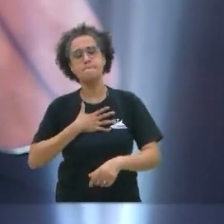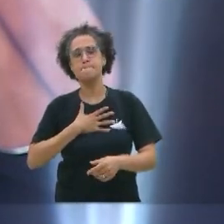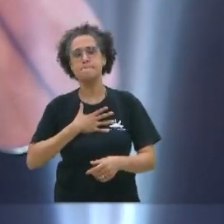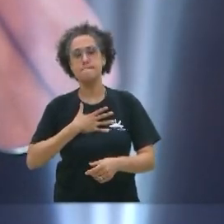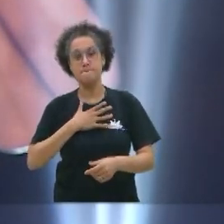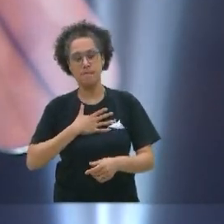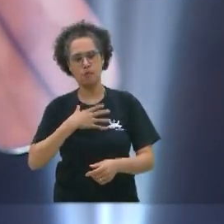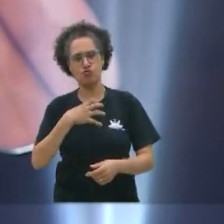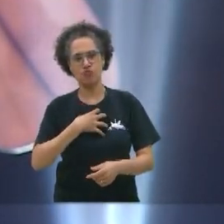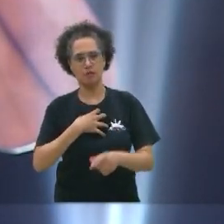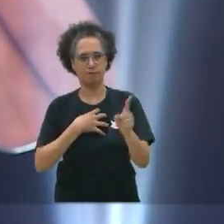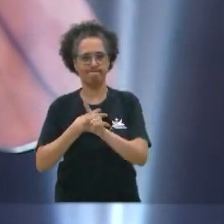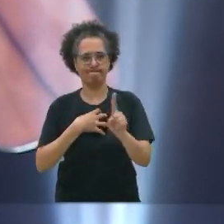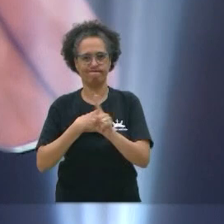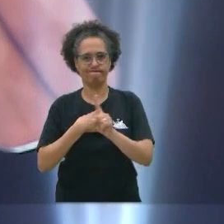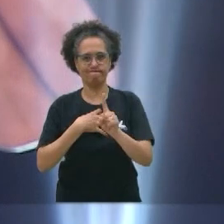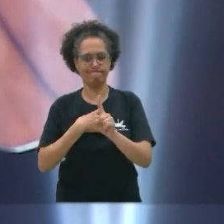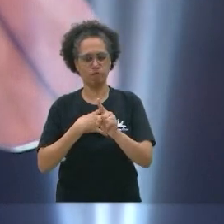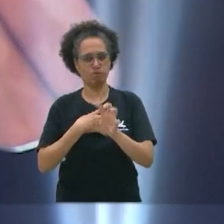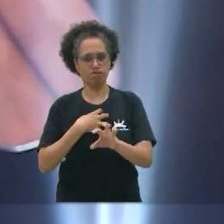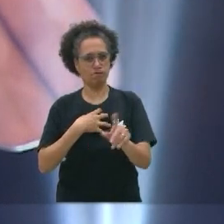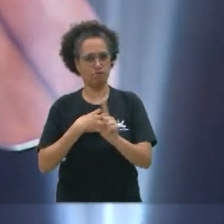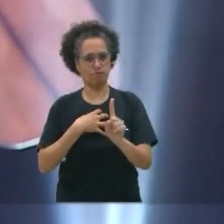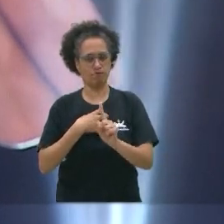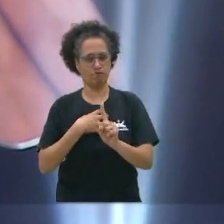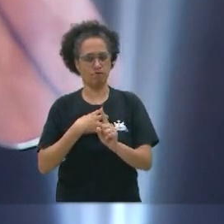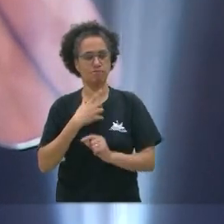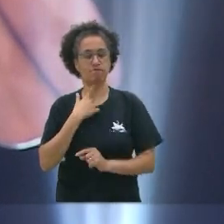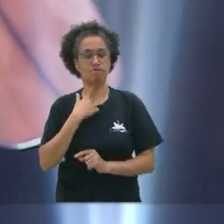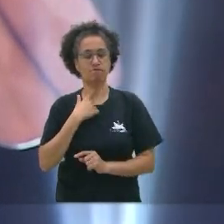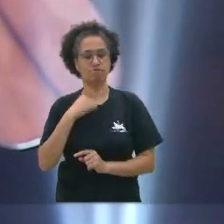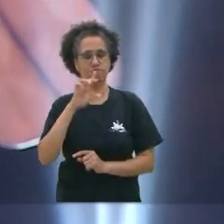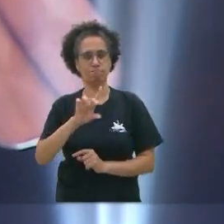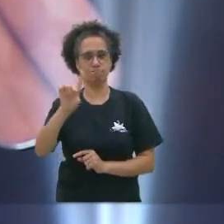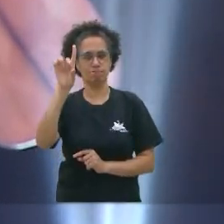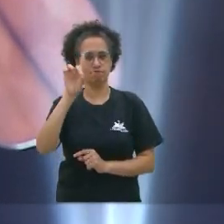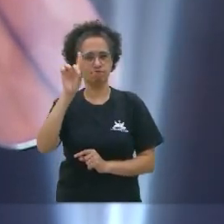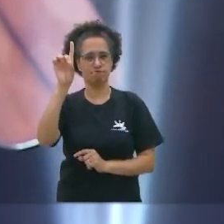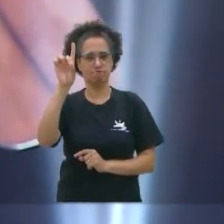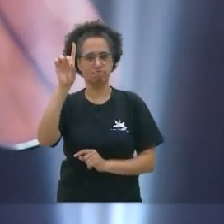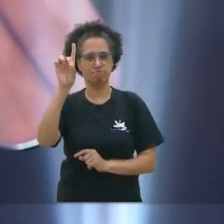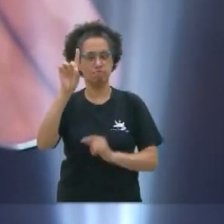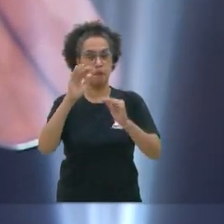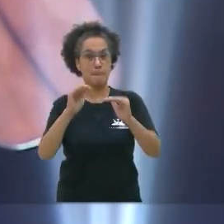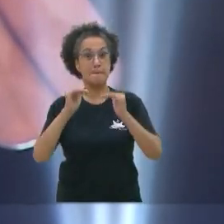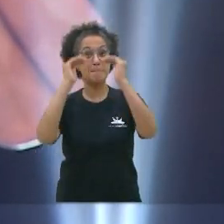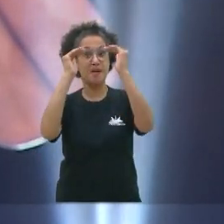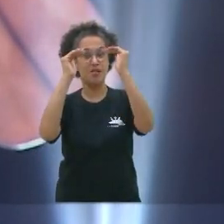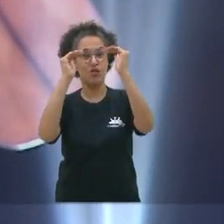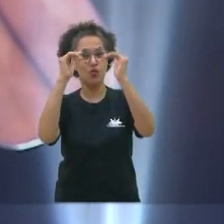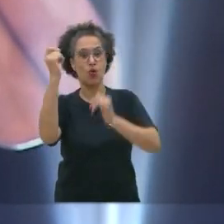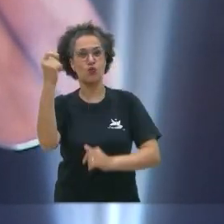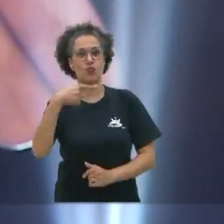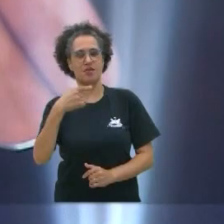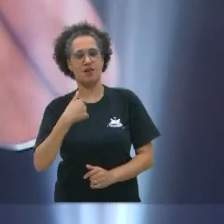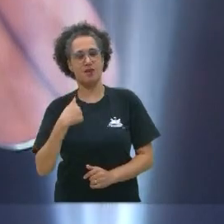assim. A vontade de Deus é muito maior do que as nossas